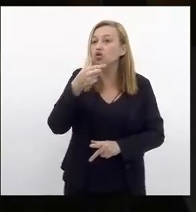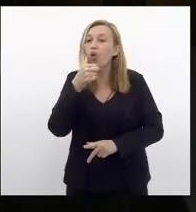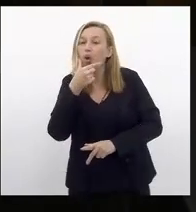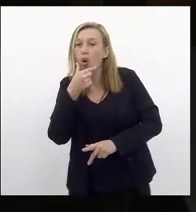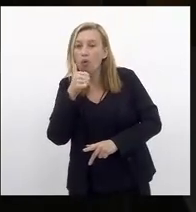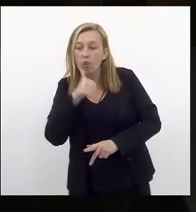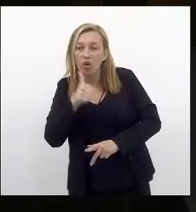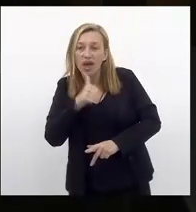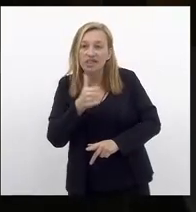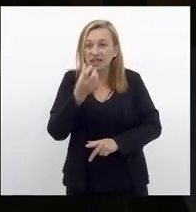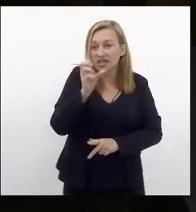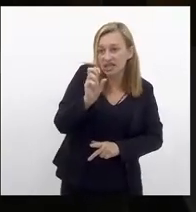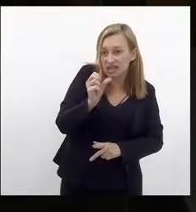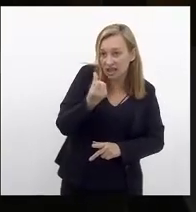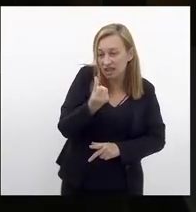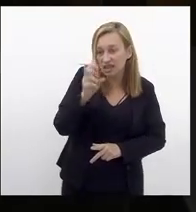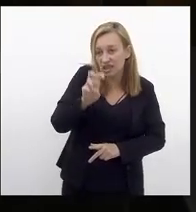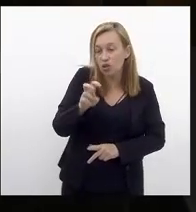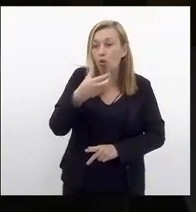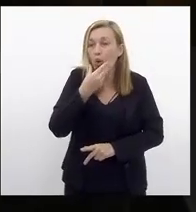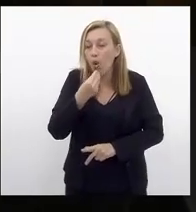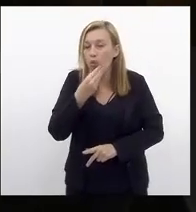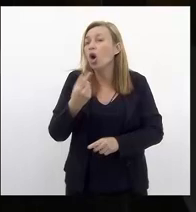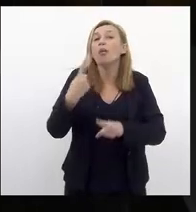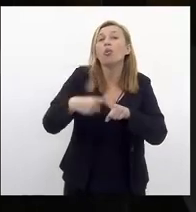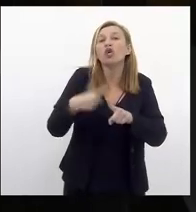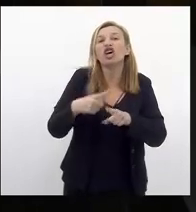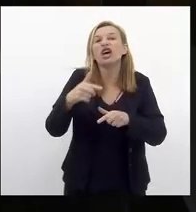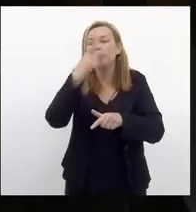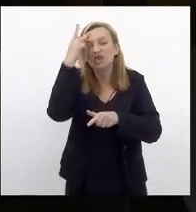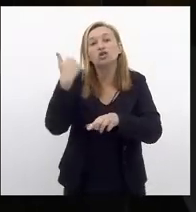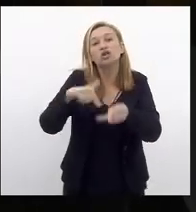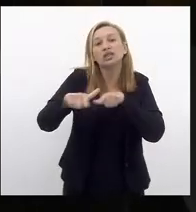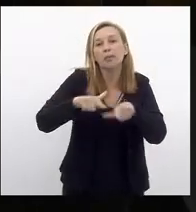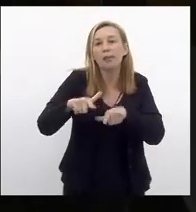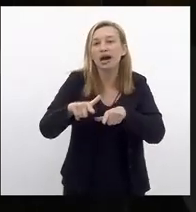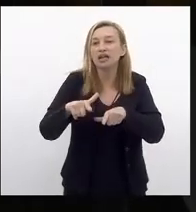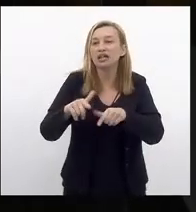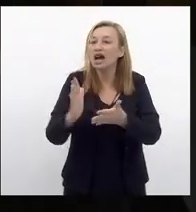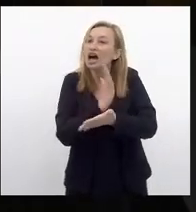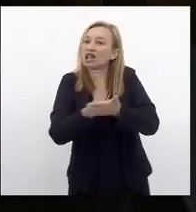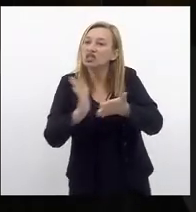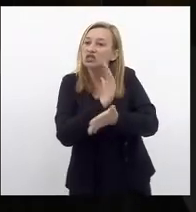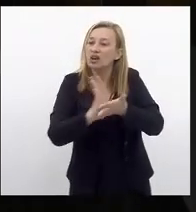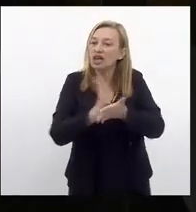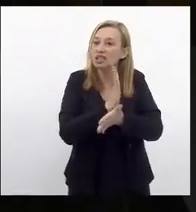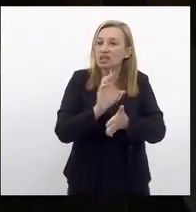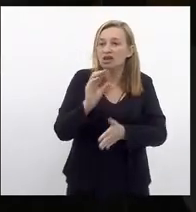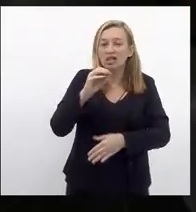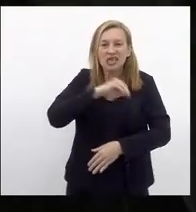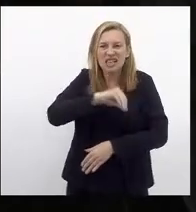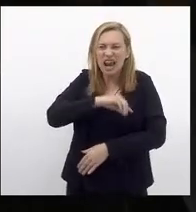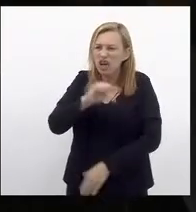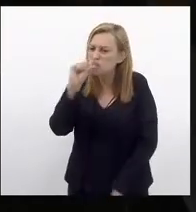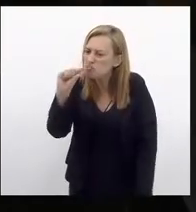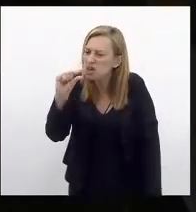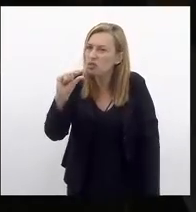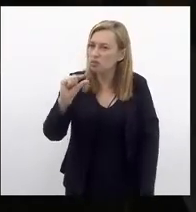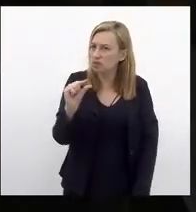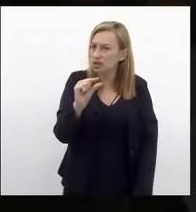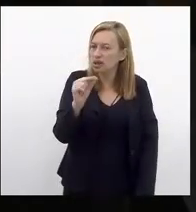65 homem porque que você porque que o trabalhador que muita das vezes sequer ganha um salário mínimo